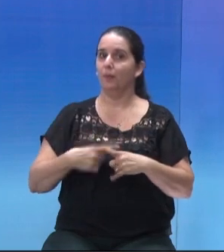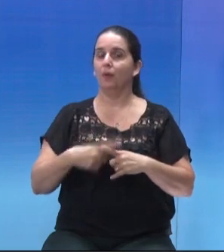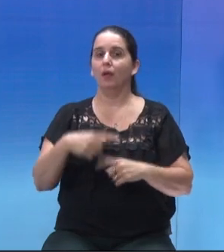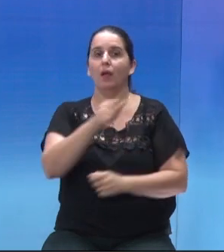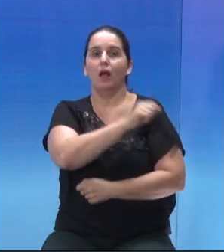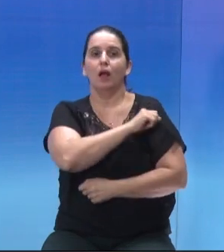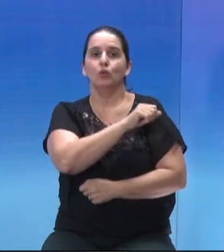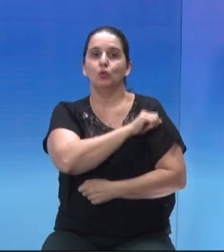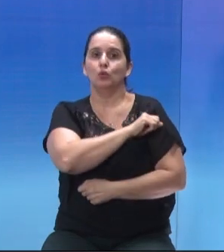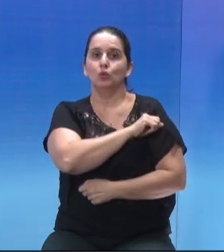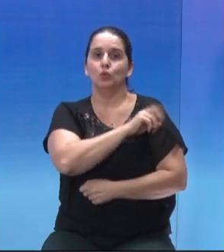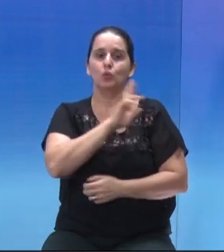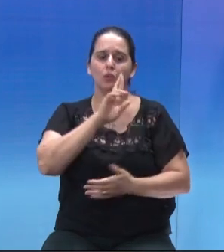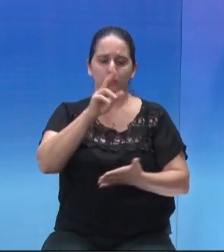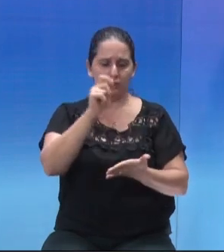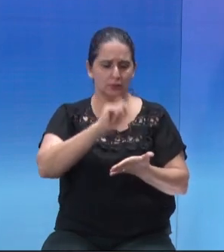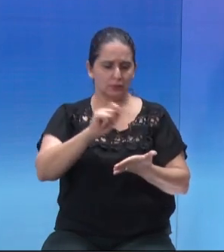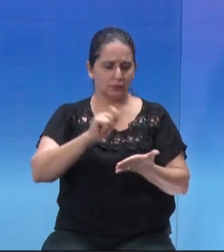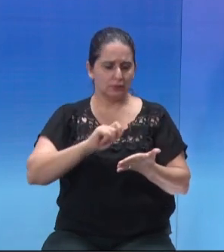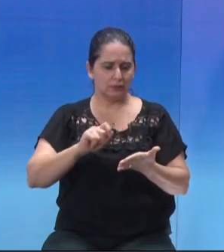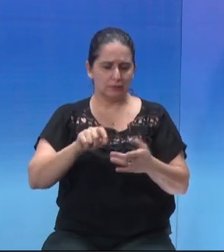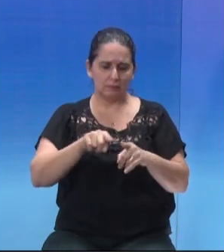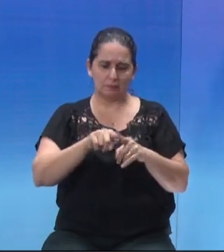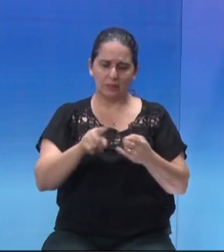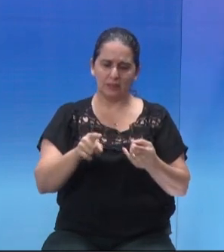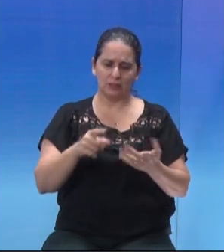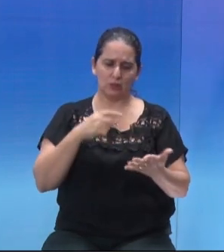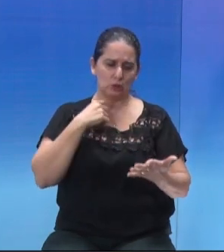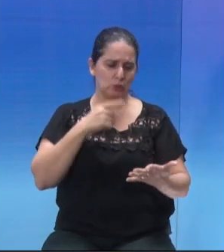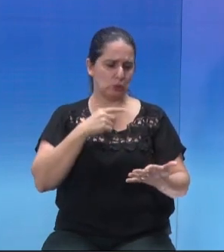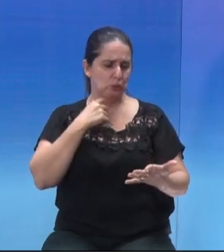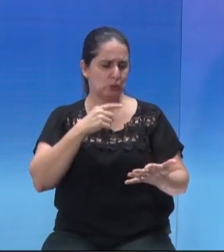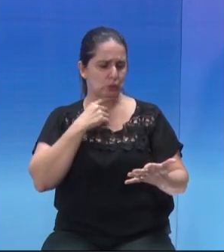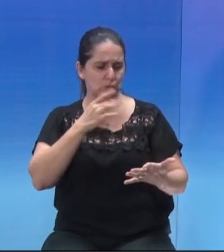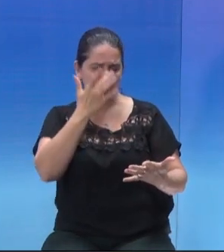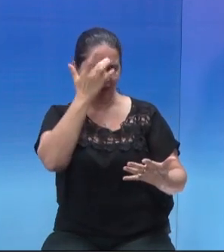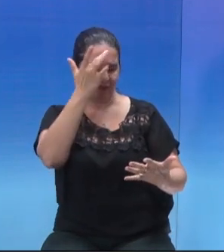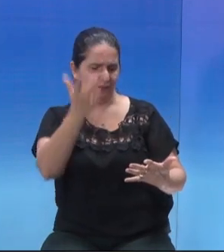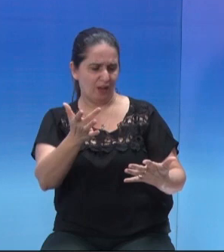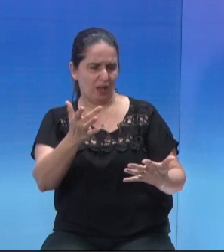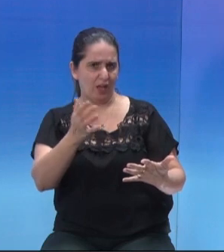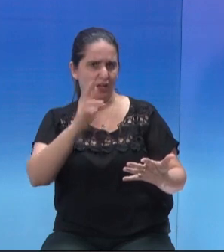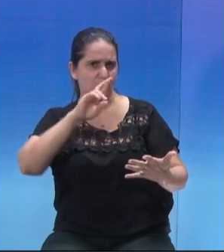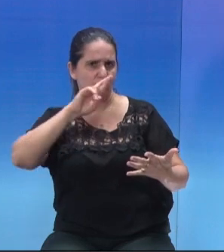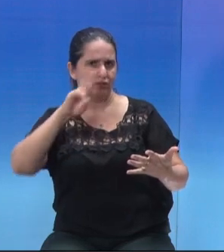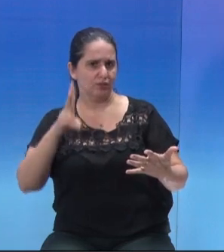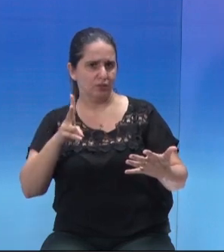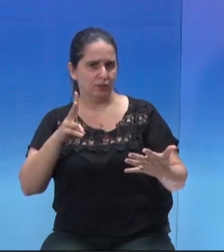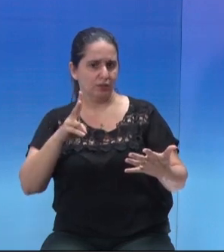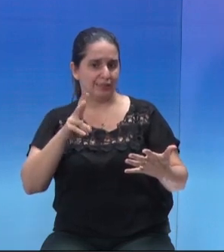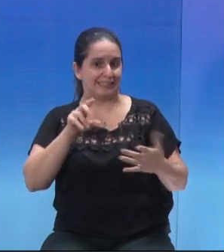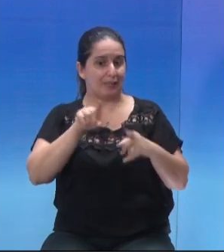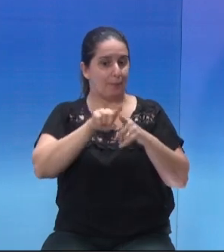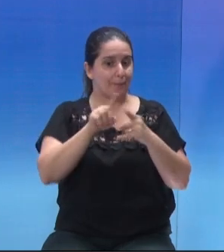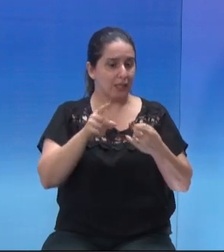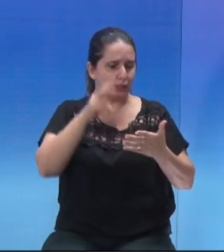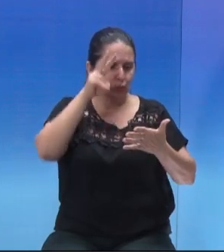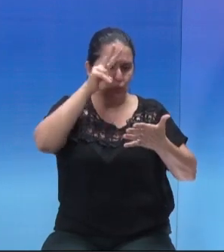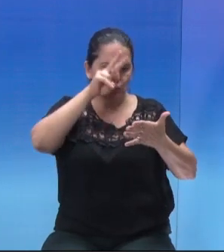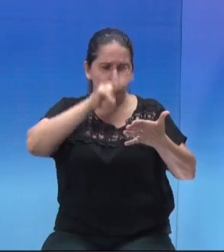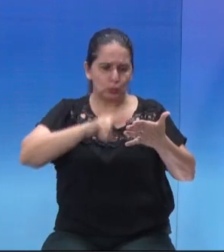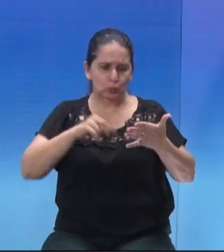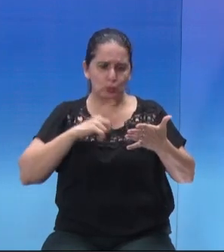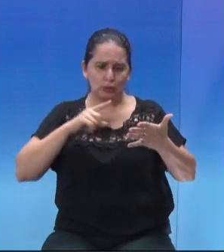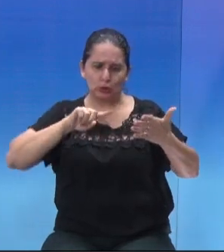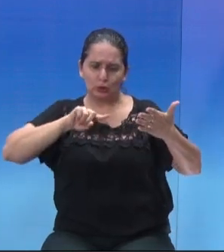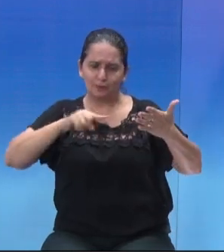são questões boas, tranquilas de fazer, umas mais fáceis, umas mais difíceis, mas uma vírgula, uma palavra diferente, né, uma